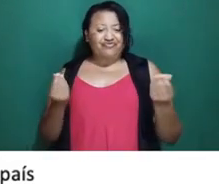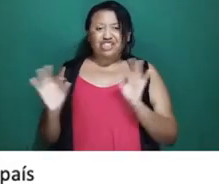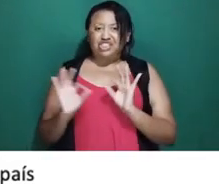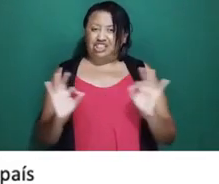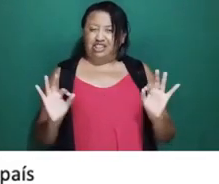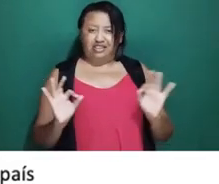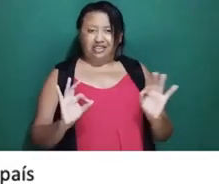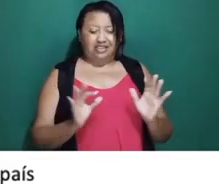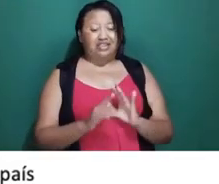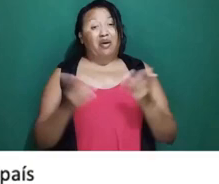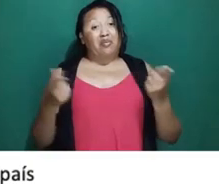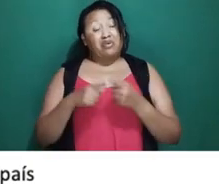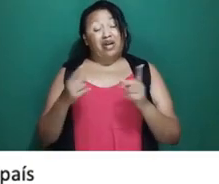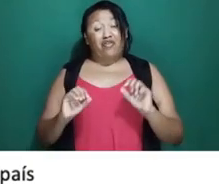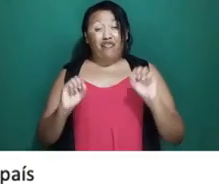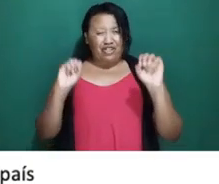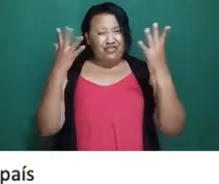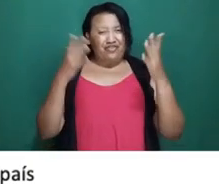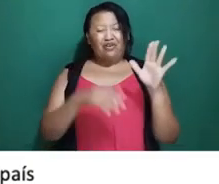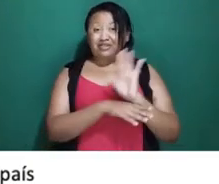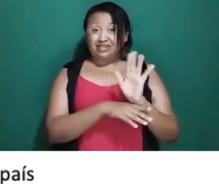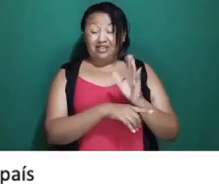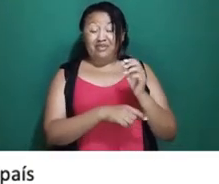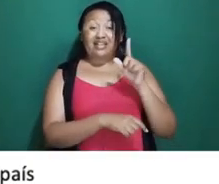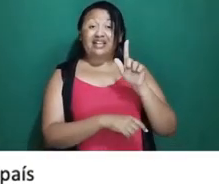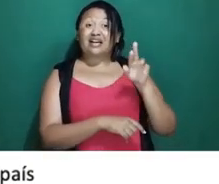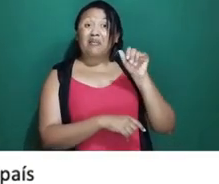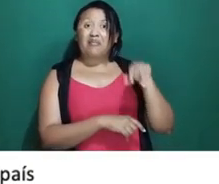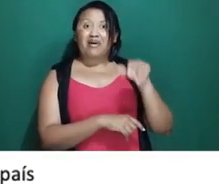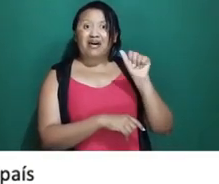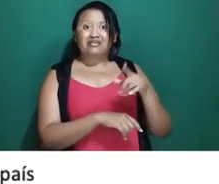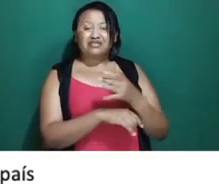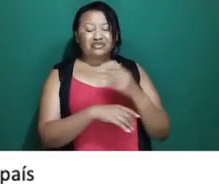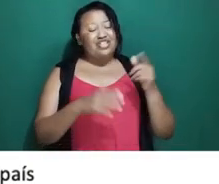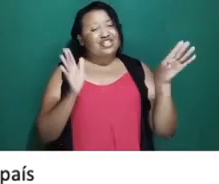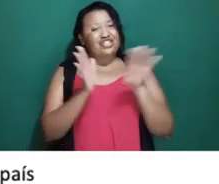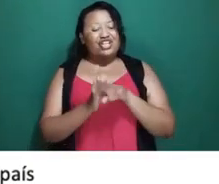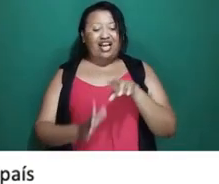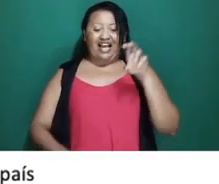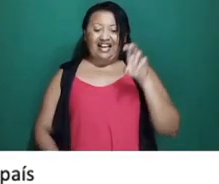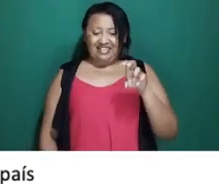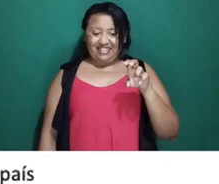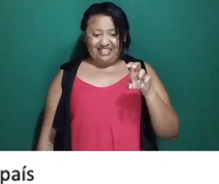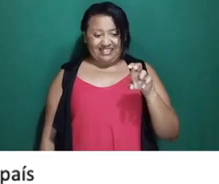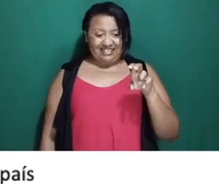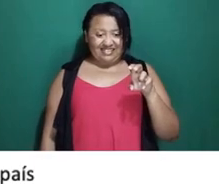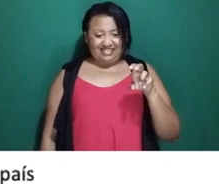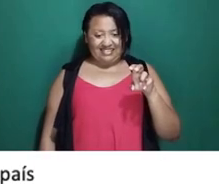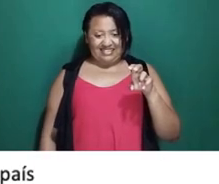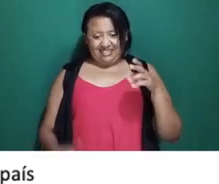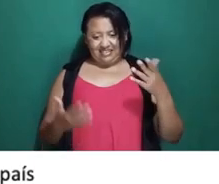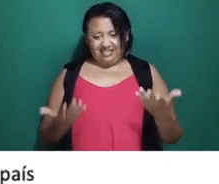não é à toa que o festival de cinema de Gramado chegar aqui em quagésima edição que será realizada entre